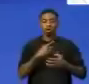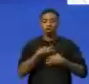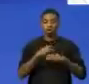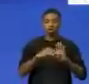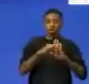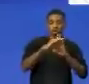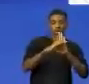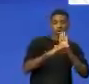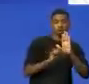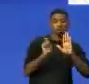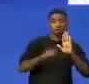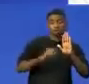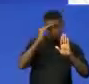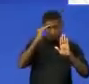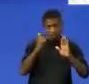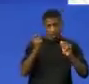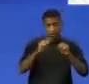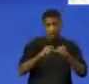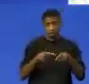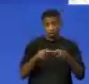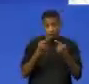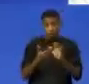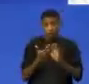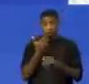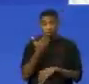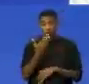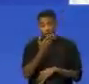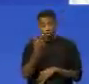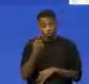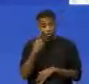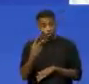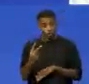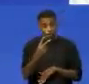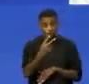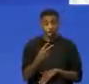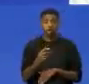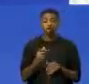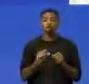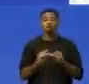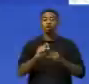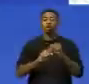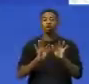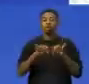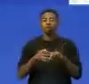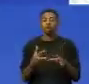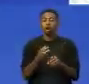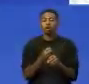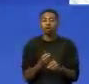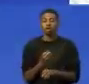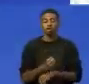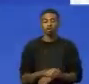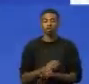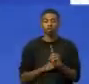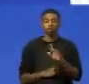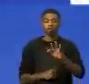para seguir e pede para você verificar os produtos finais da ozonólise do